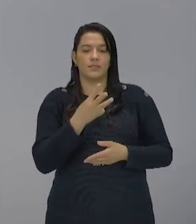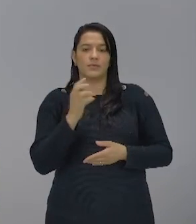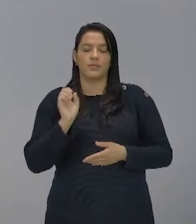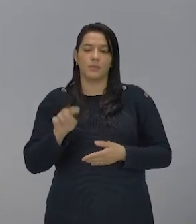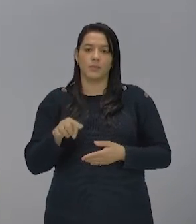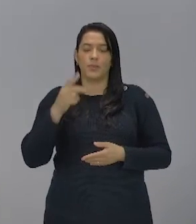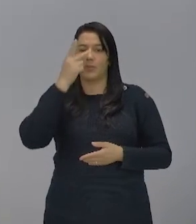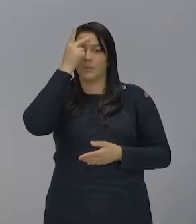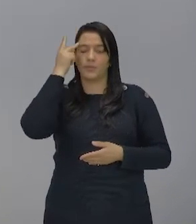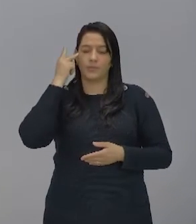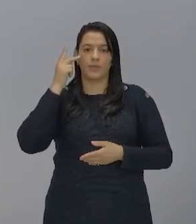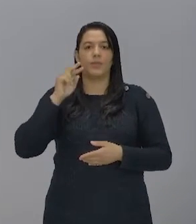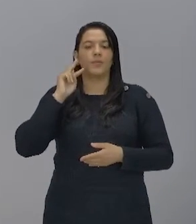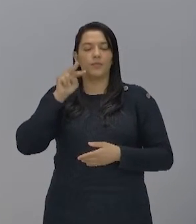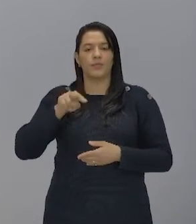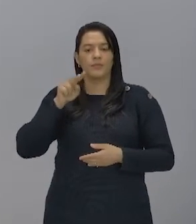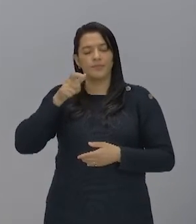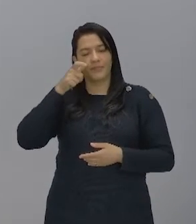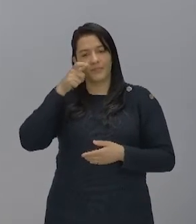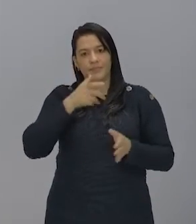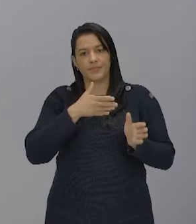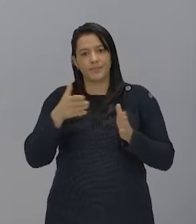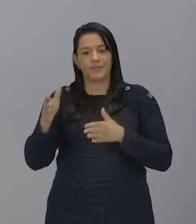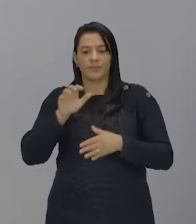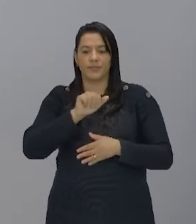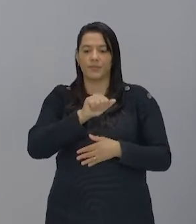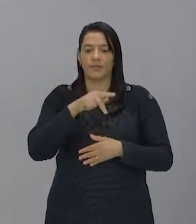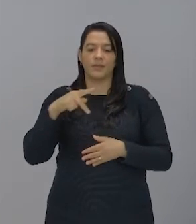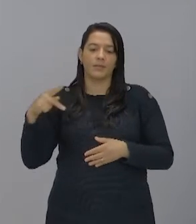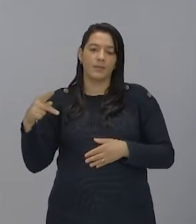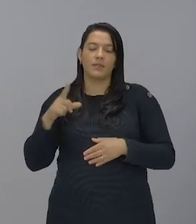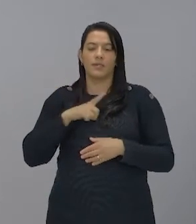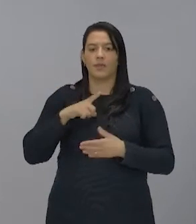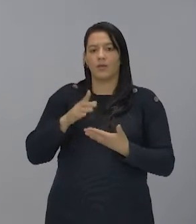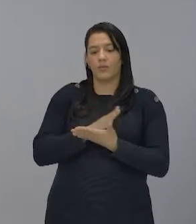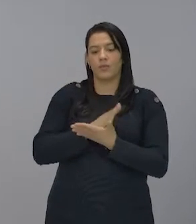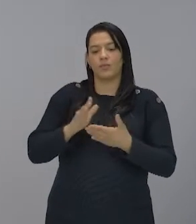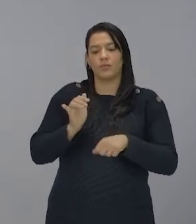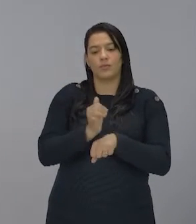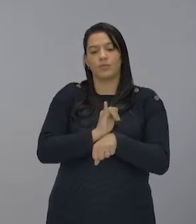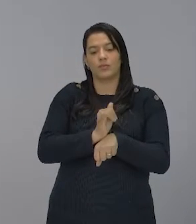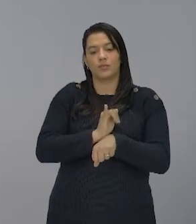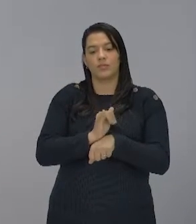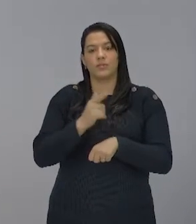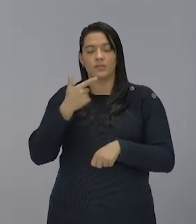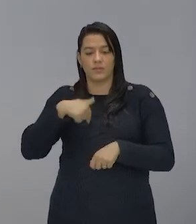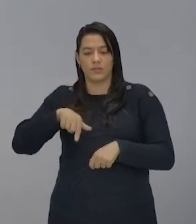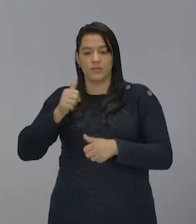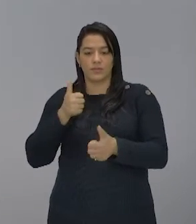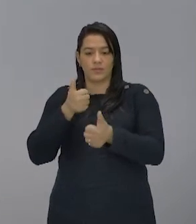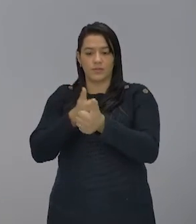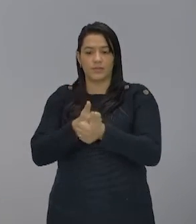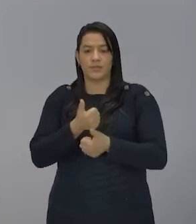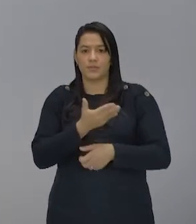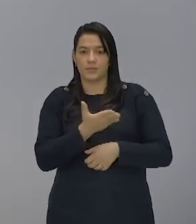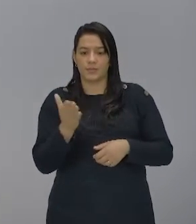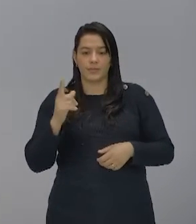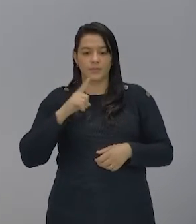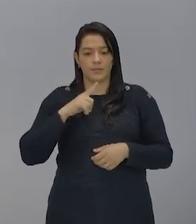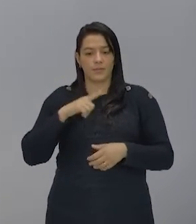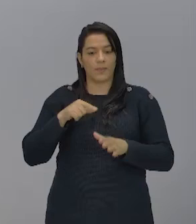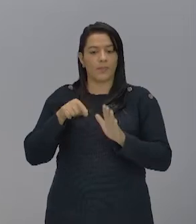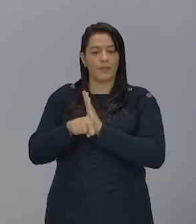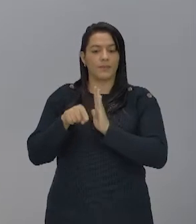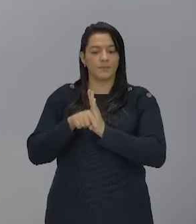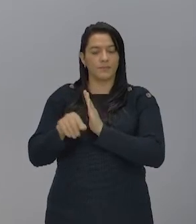assistindo pelo aplicativo do Centro de Mídias, né? Também tem o pessoal que está no YouTube. Mas o pessoal do aplicativo, eu estou acompanhando aqui a pergunta de vocês. Se não tiverem perguntas aqui para o